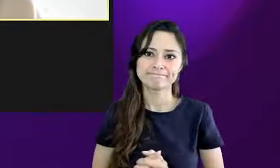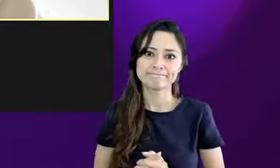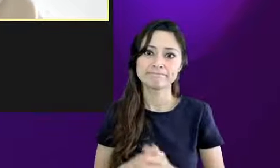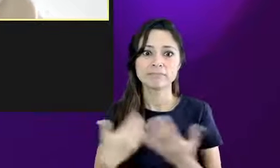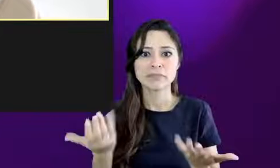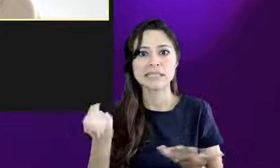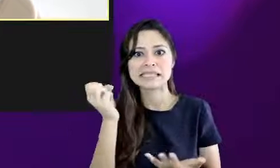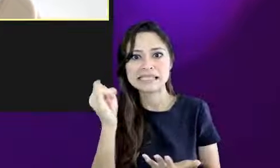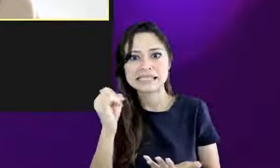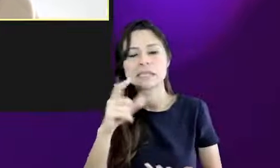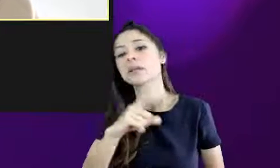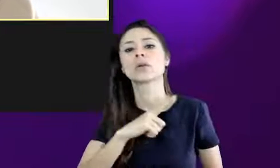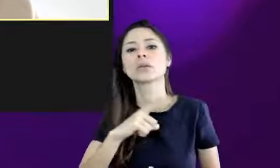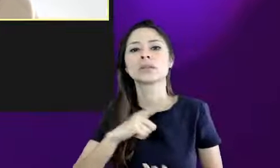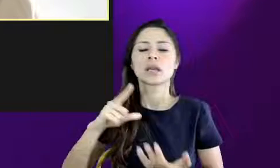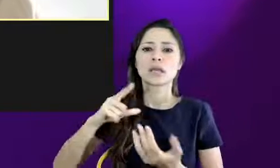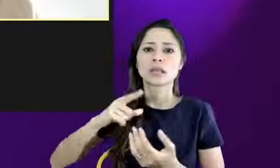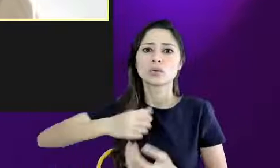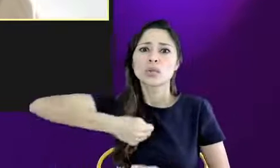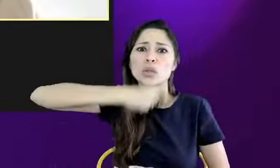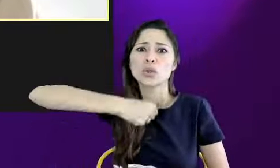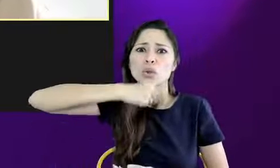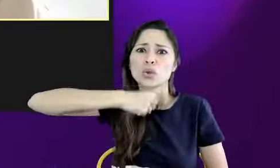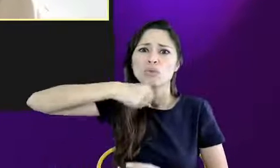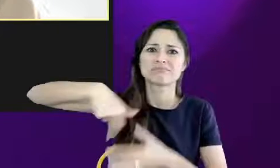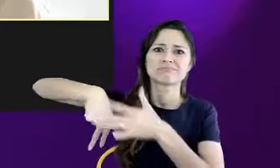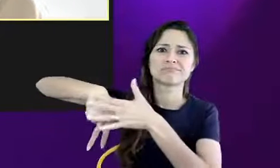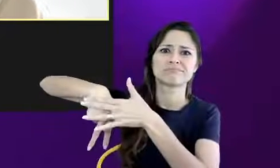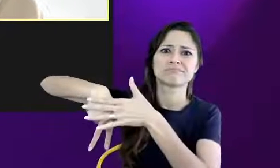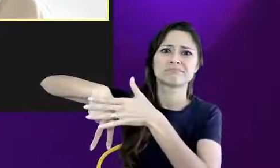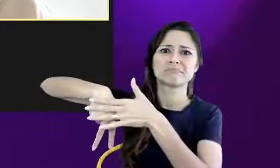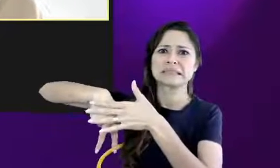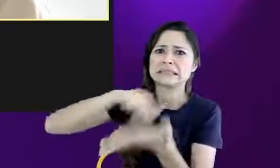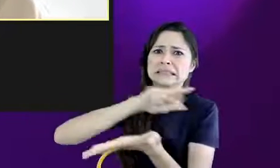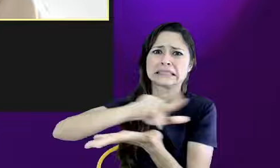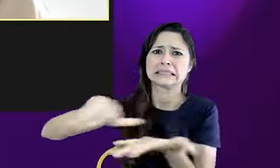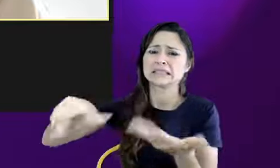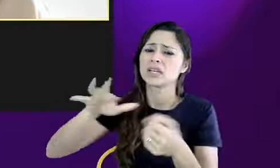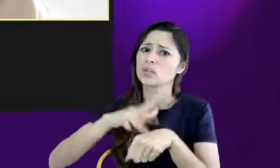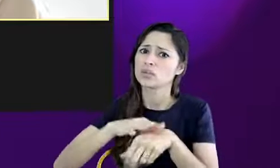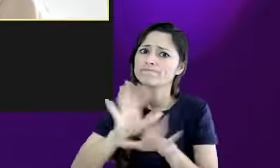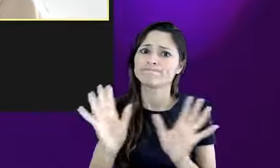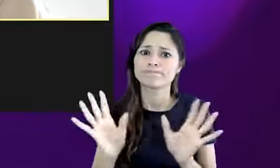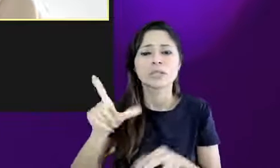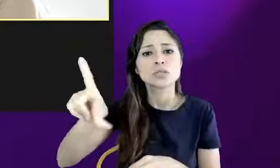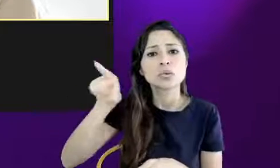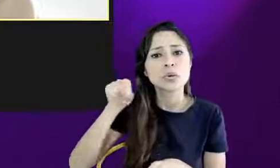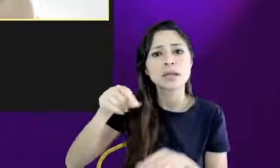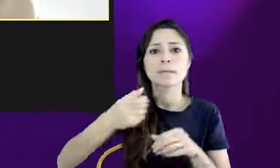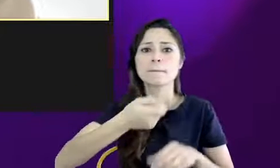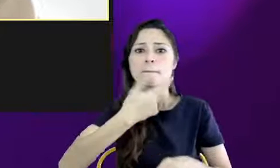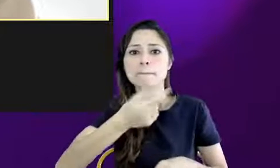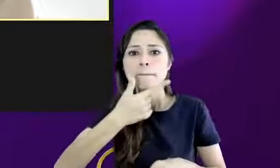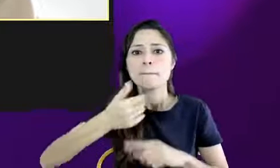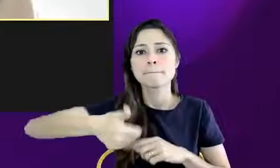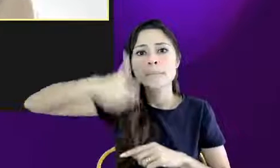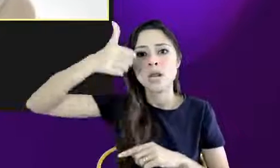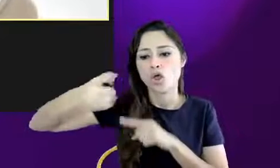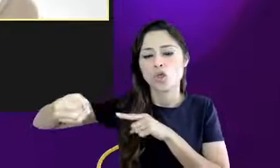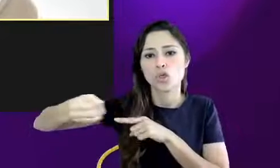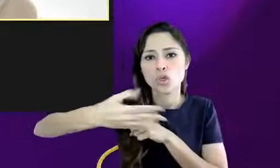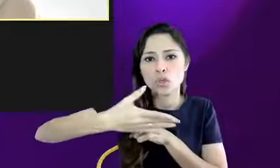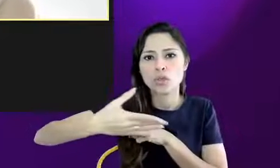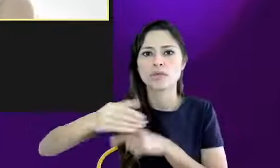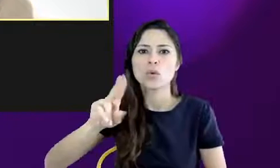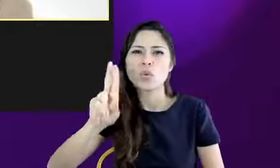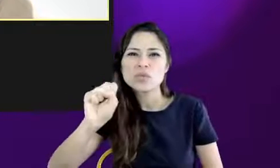tenho um paciente idoso com várias comorbidades, eu vou, obviamente, que escolher as medicações mais novas, como o